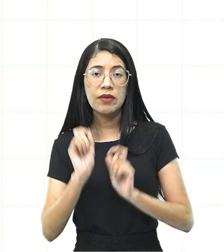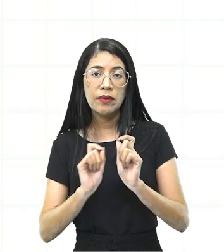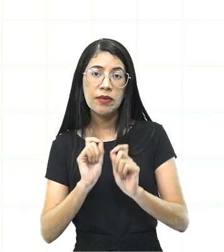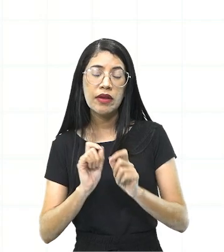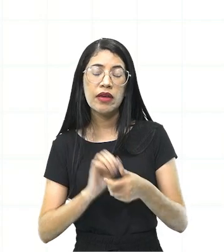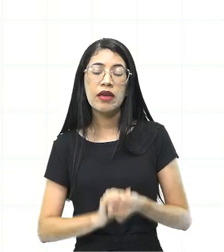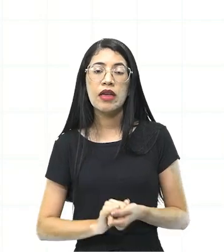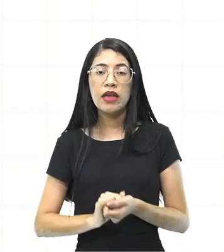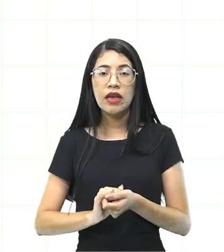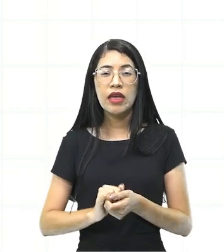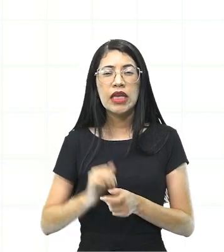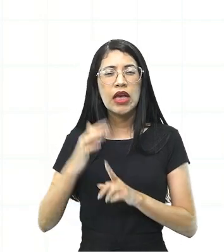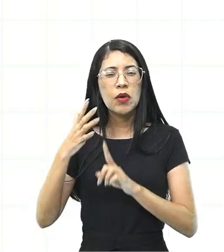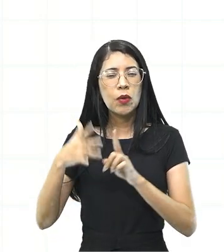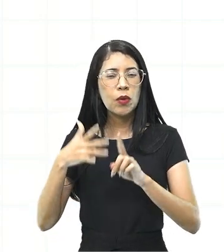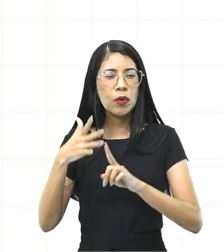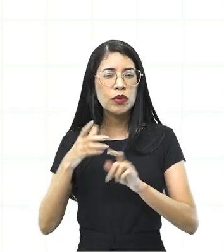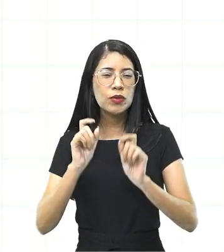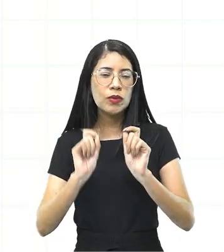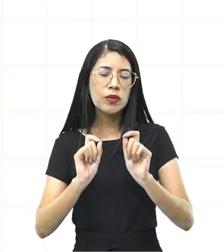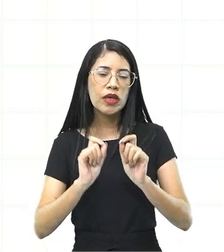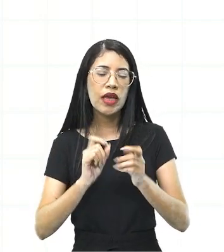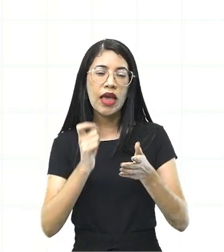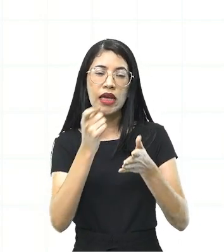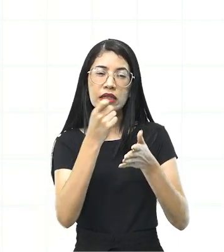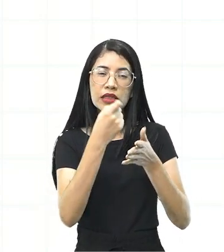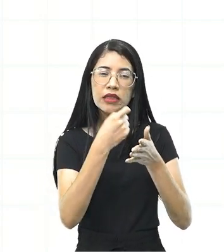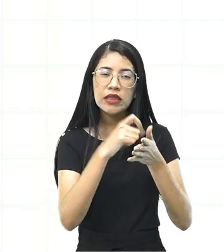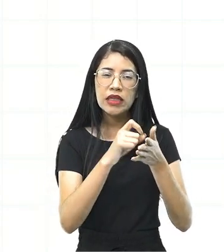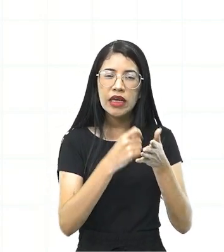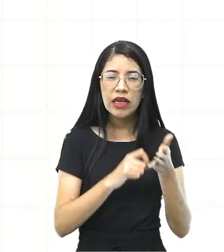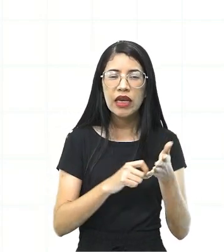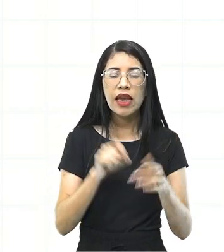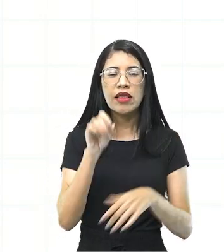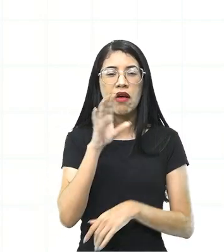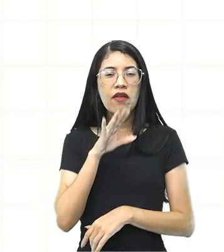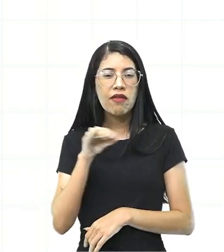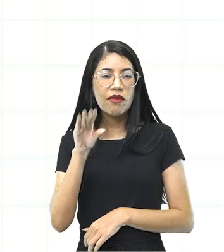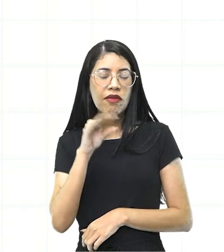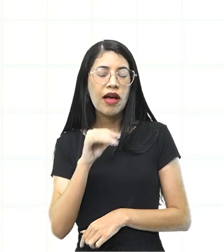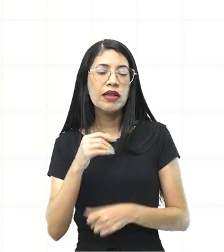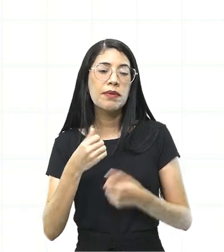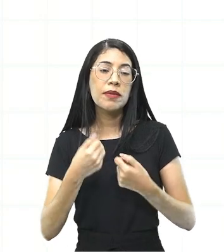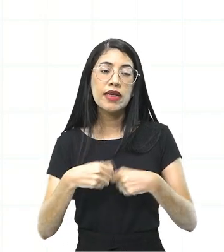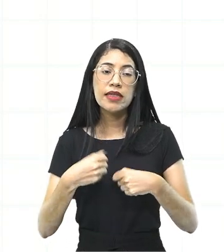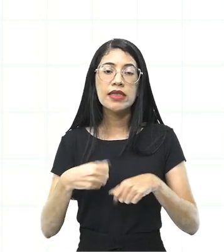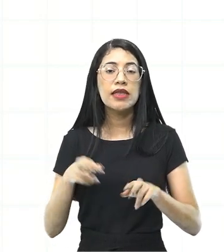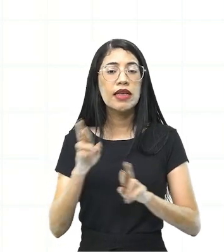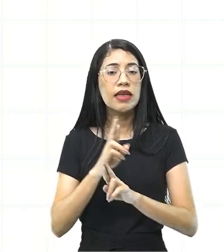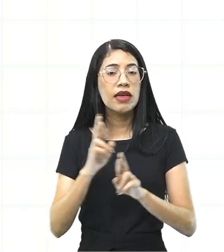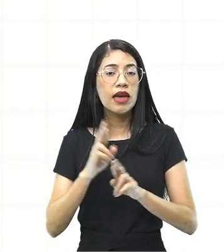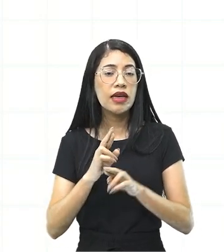falando de discurso, né? A gente está falando aí da nossa escrita, da nossa fala, e a gente tem que ter uma relação